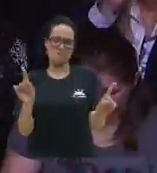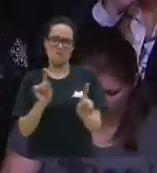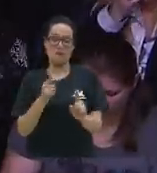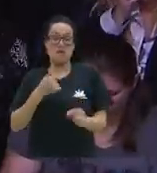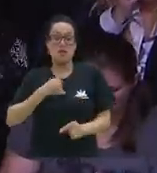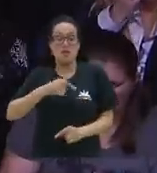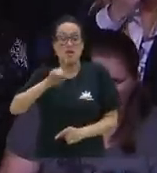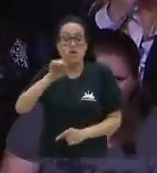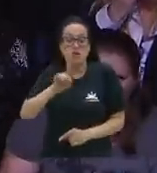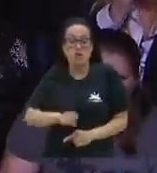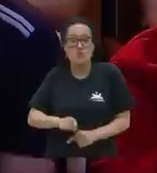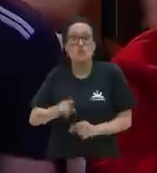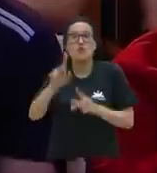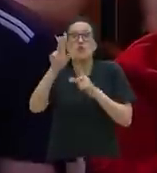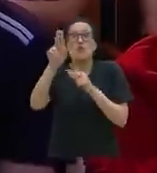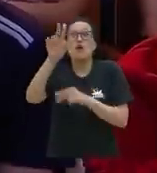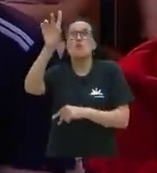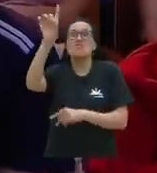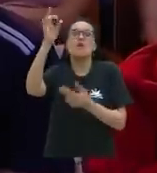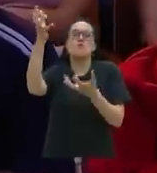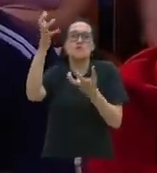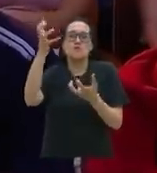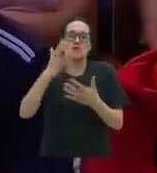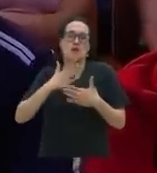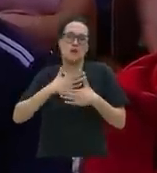Eu sou o que Deus quer de mim.